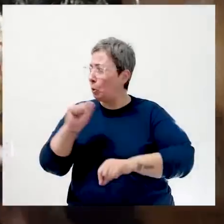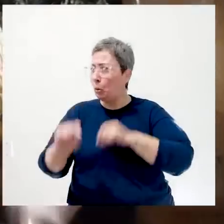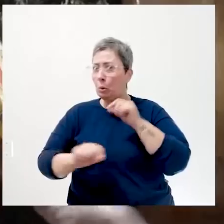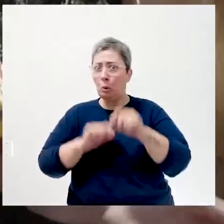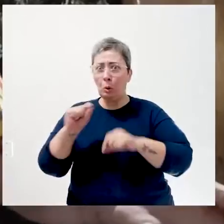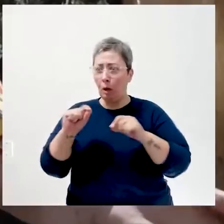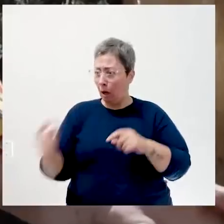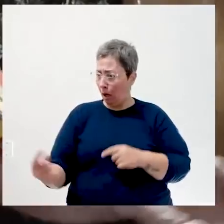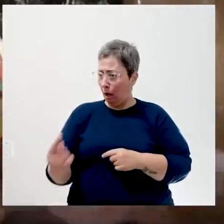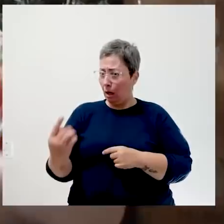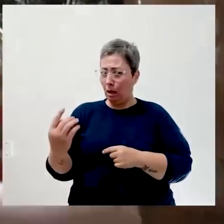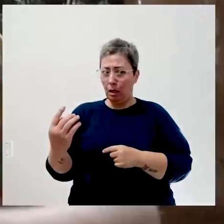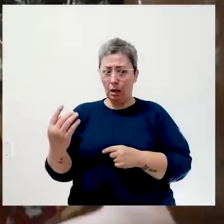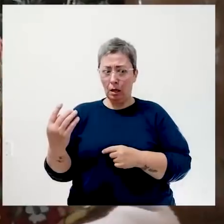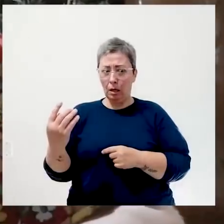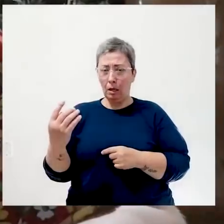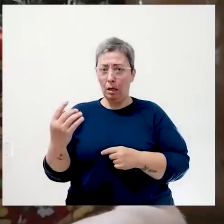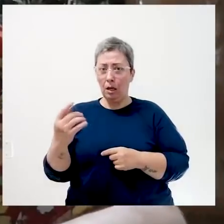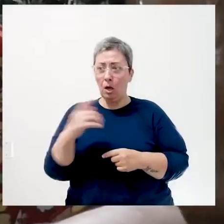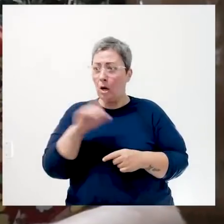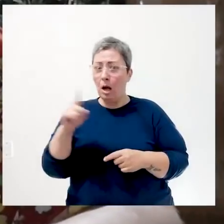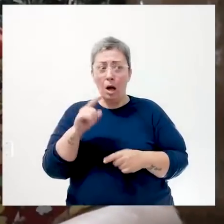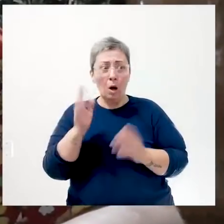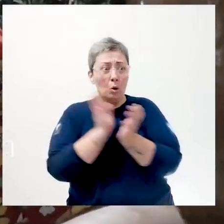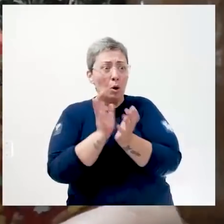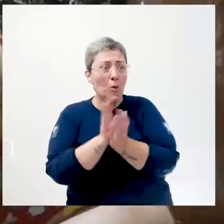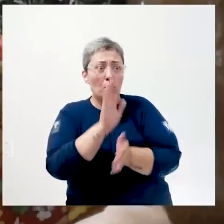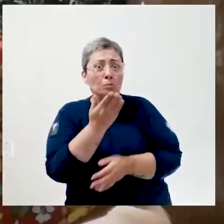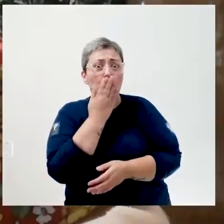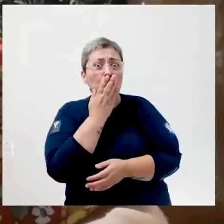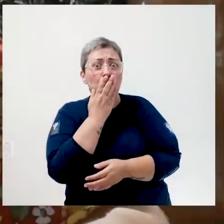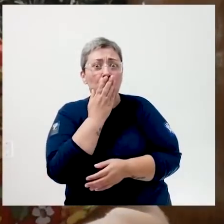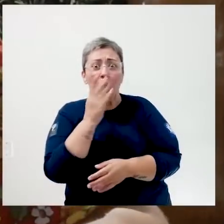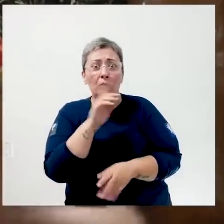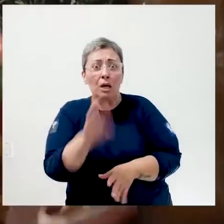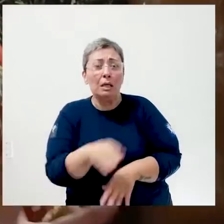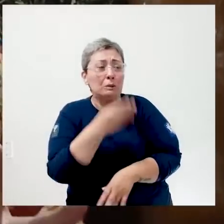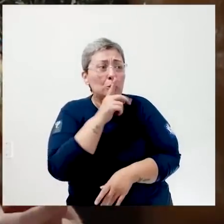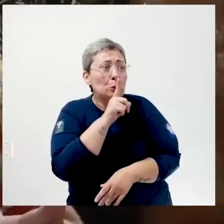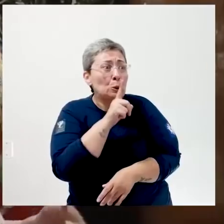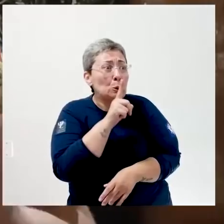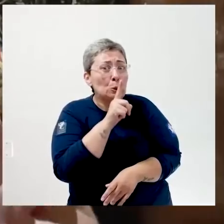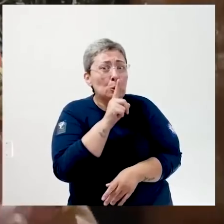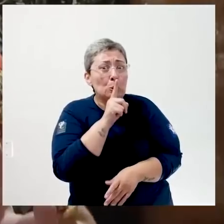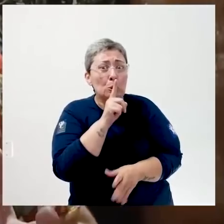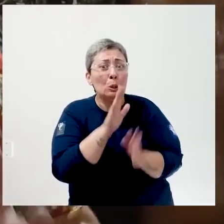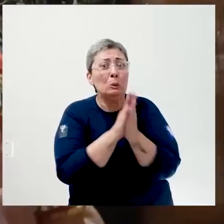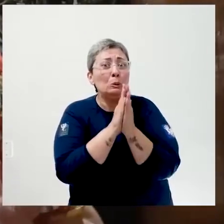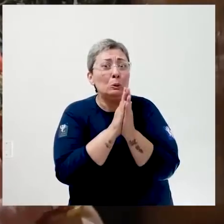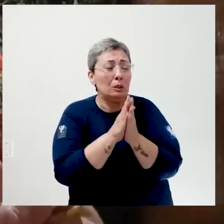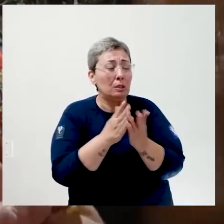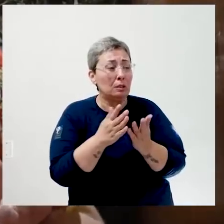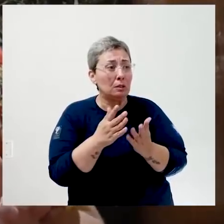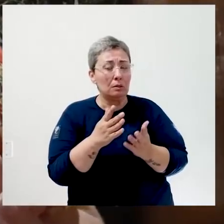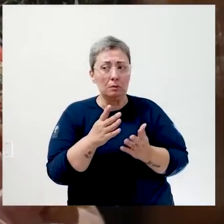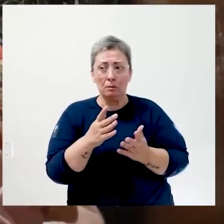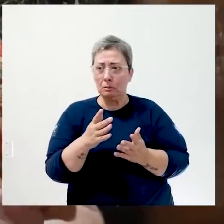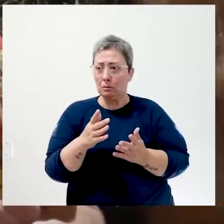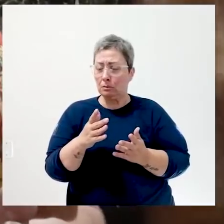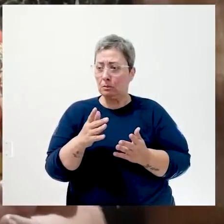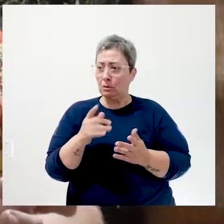Mas o que foi isso que apareceu? Os outros pescadores taparam a boca do meu pai. Fica quieto, homem, fica quieto.